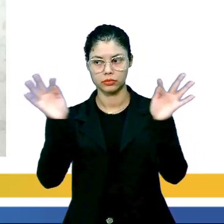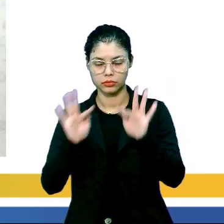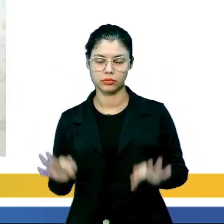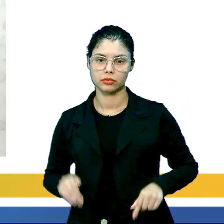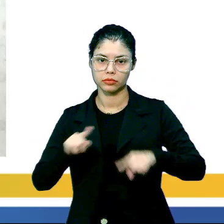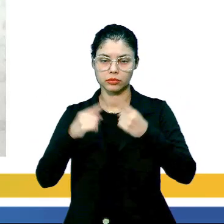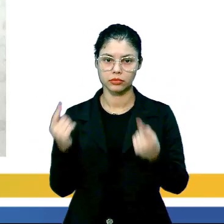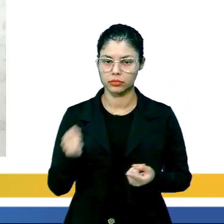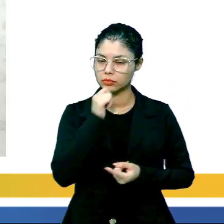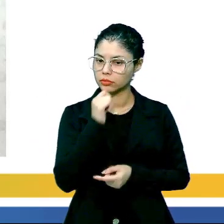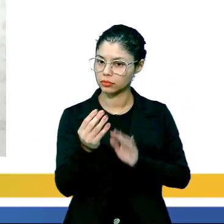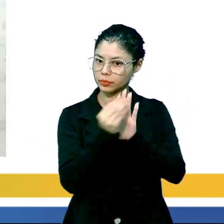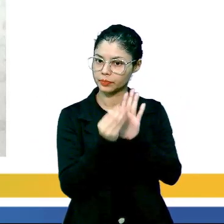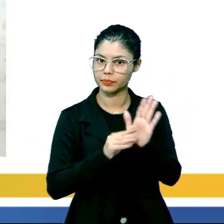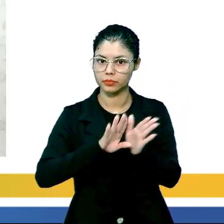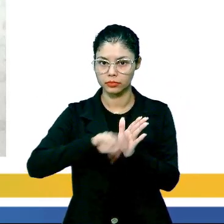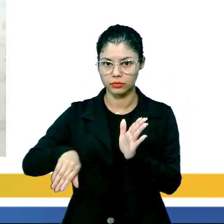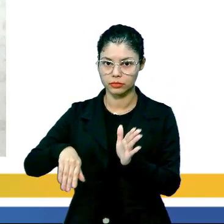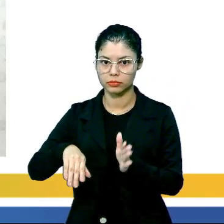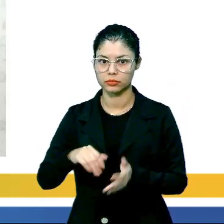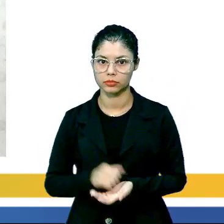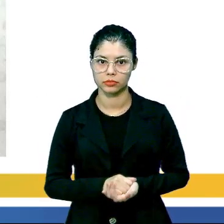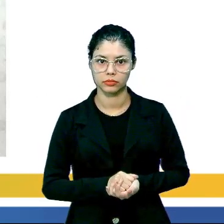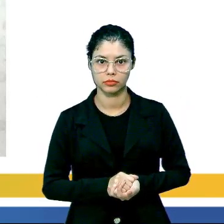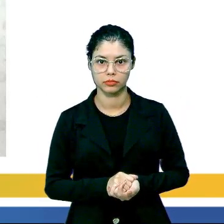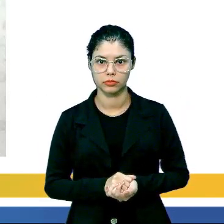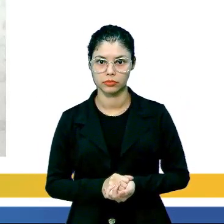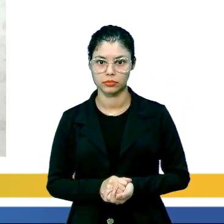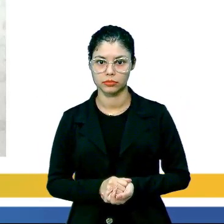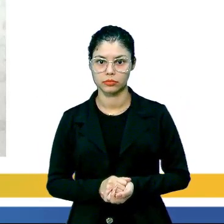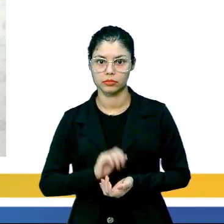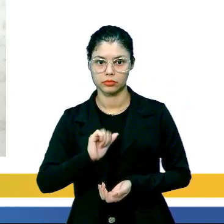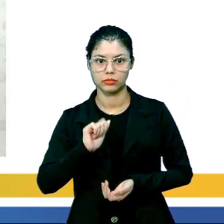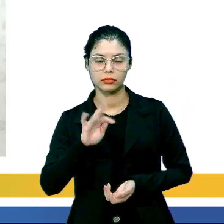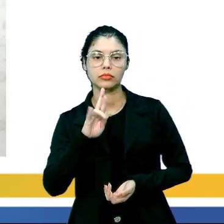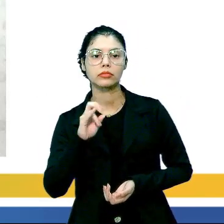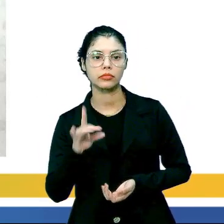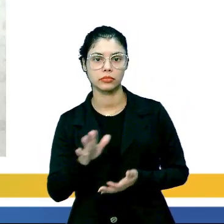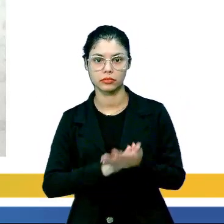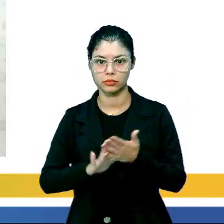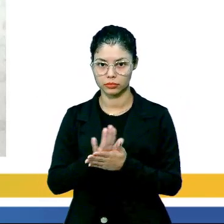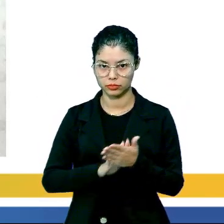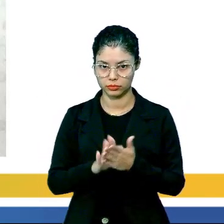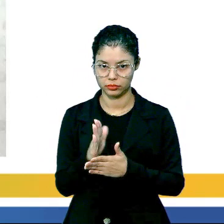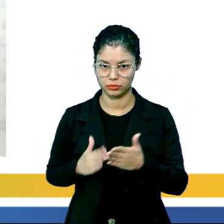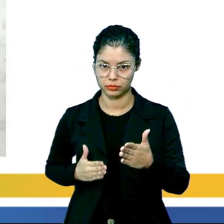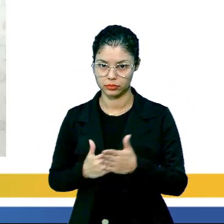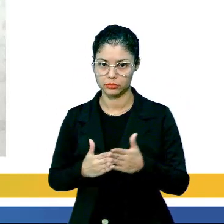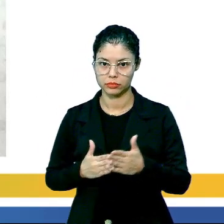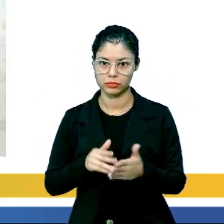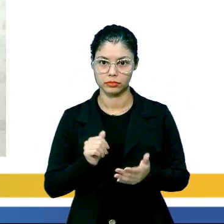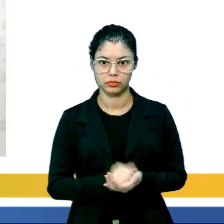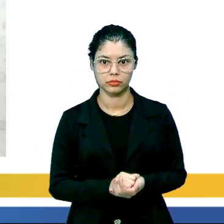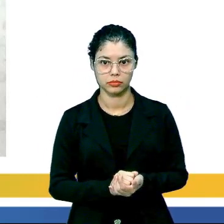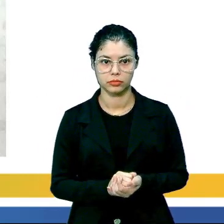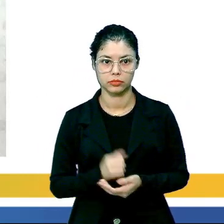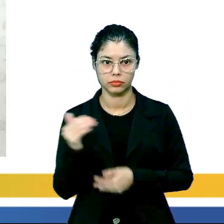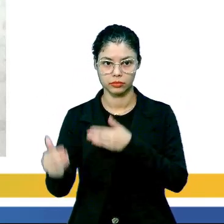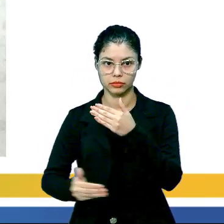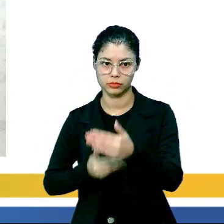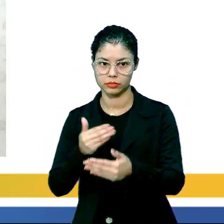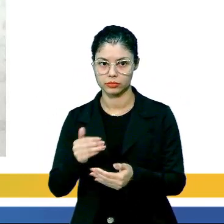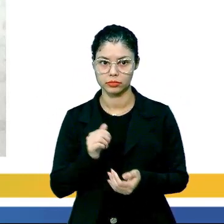felicidade, mas em dado momento tira. Por exemplo, quando os produtos ficam obsoletos. Nenhuma barreira se eleva